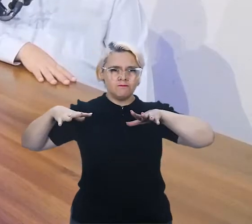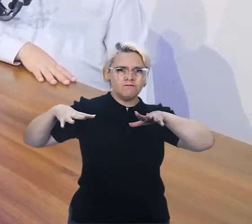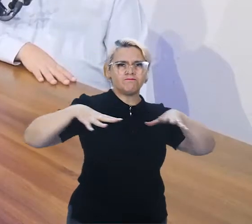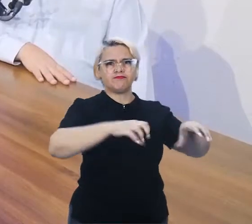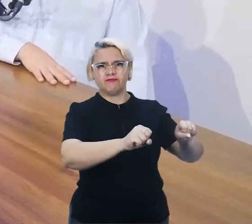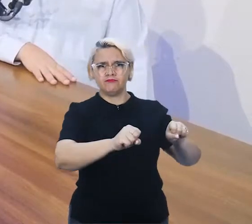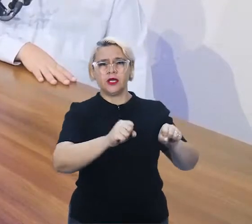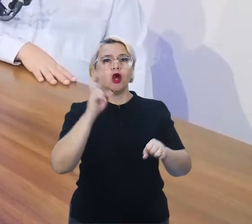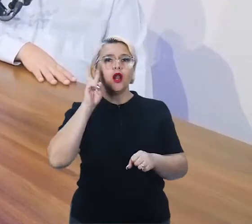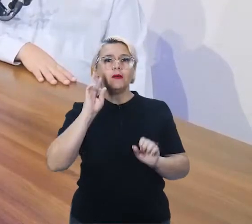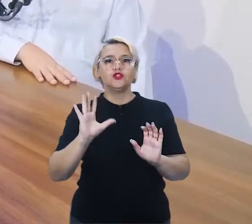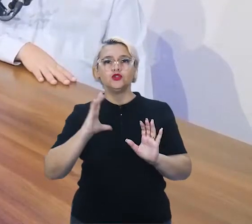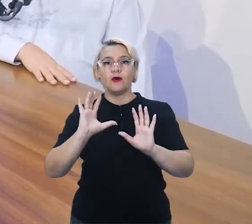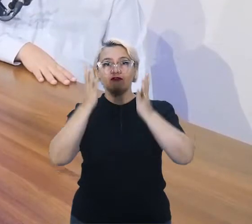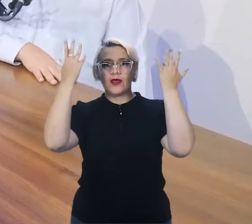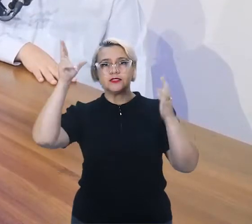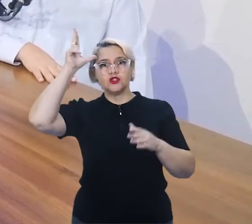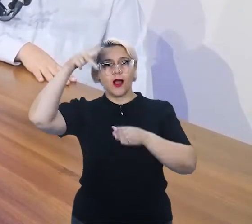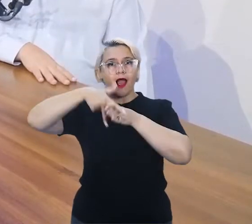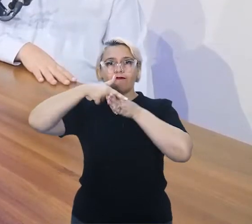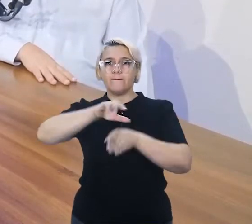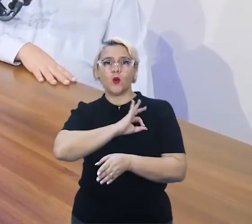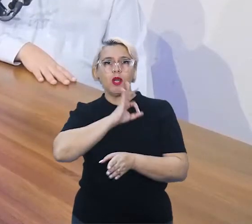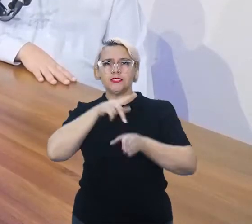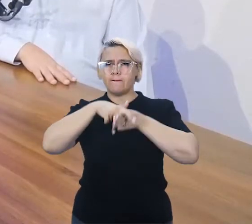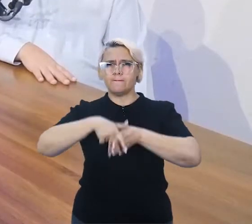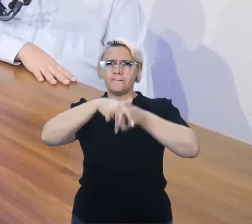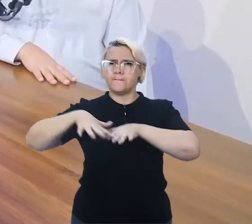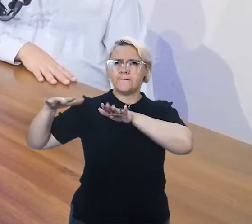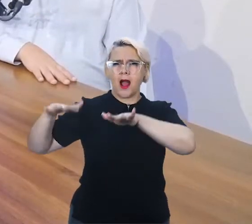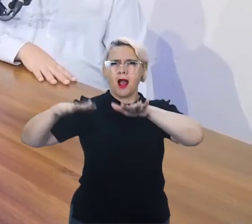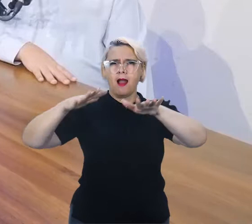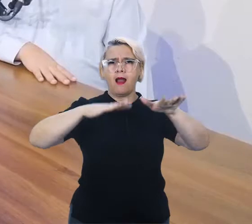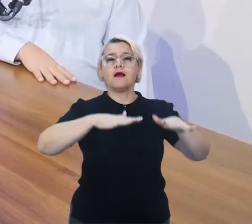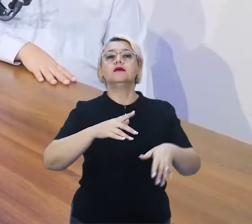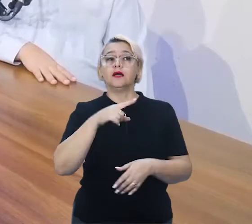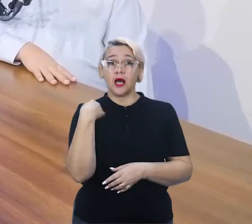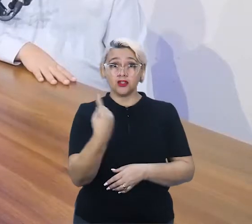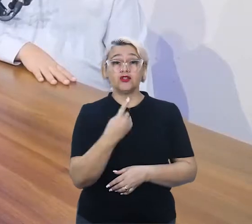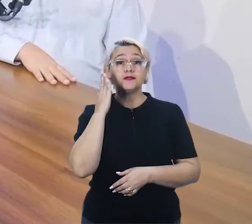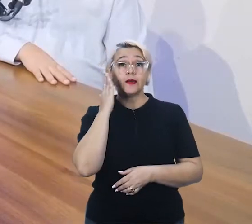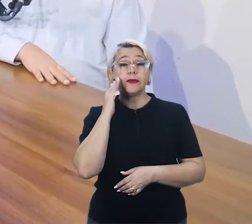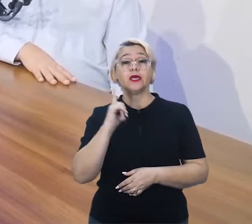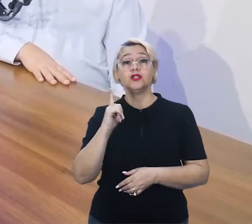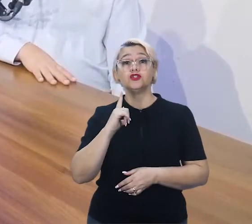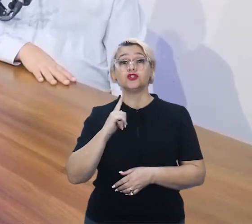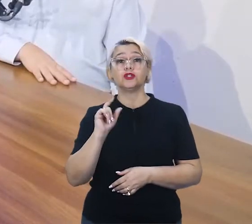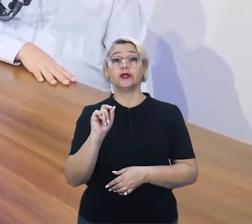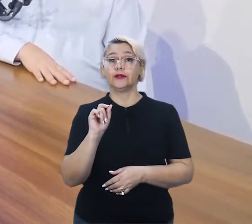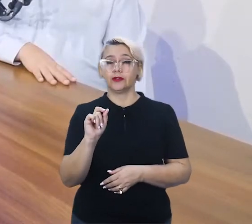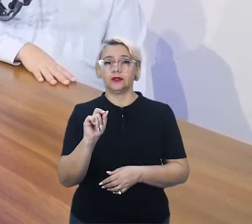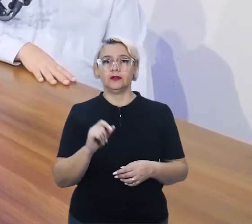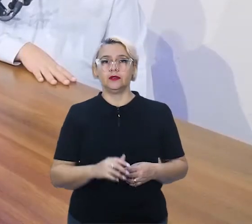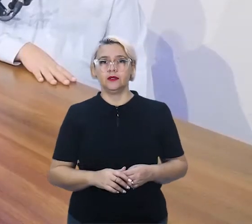lembro que em uma festa por uma cavalaria, Uhum. da gente saber que tinha